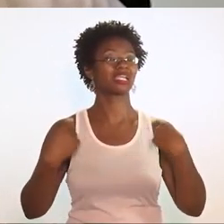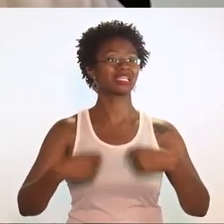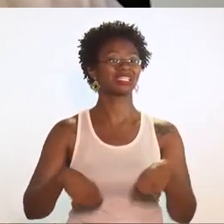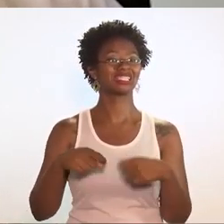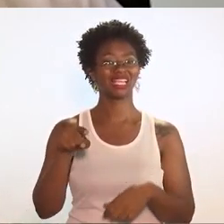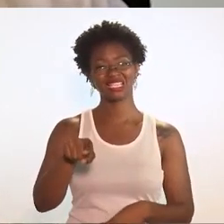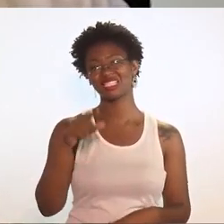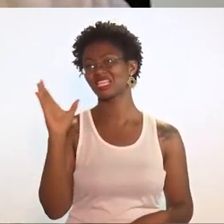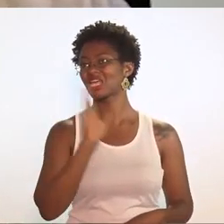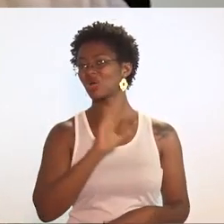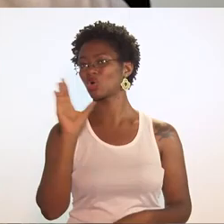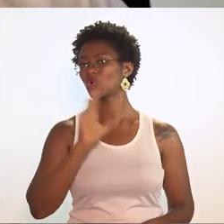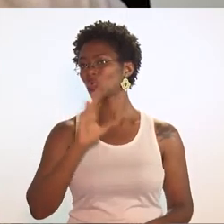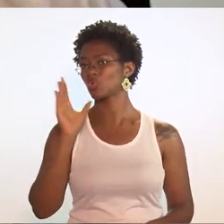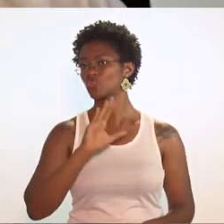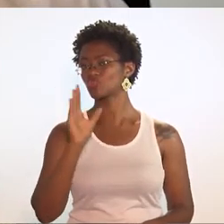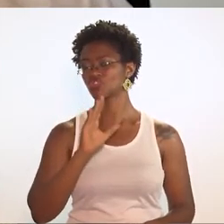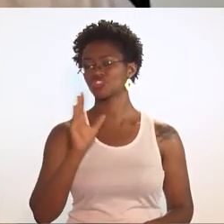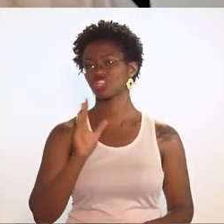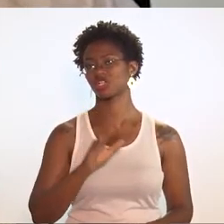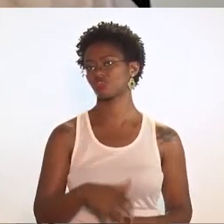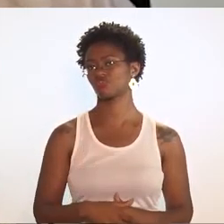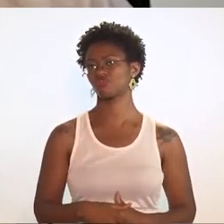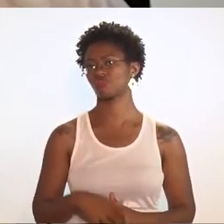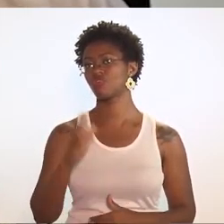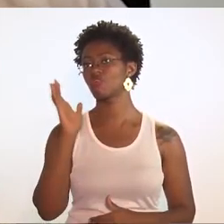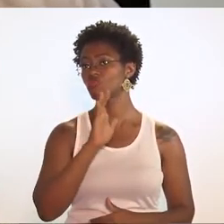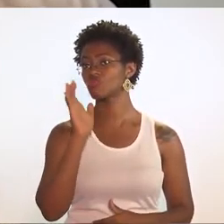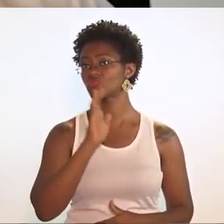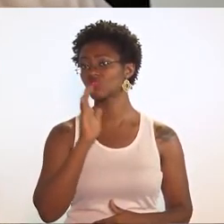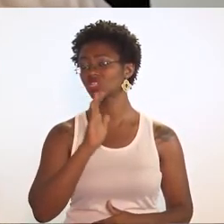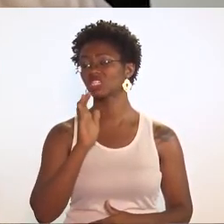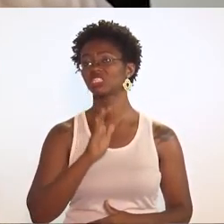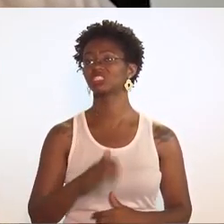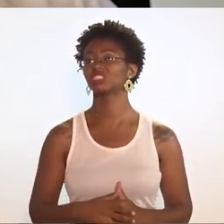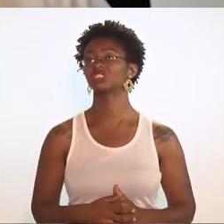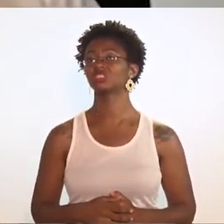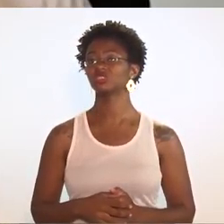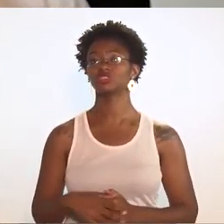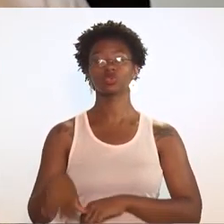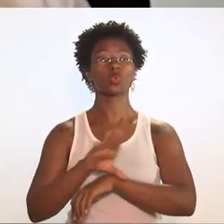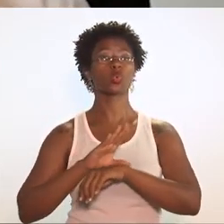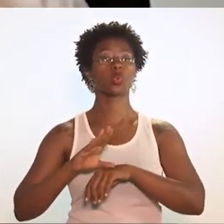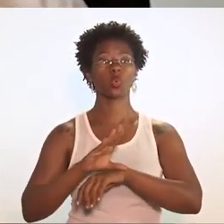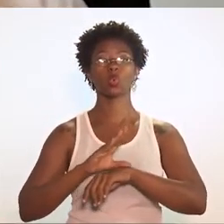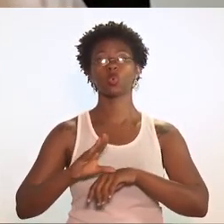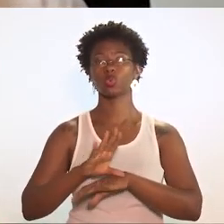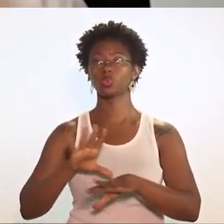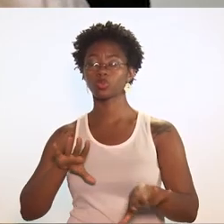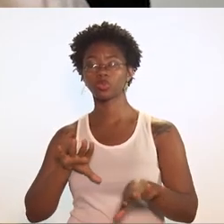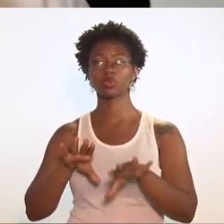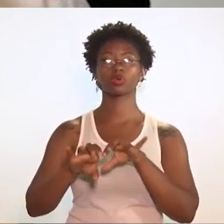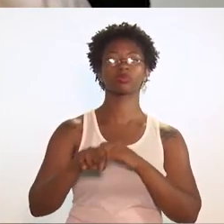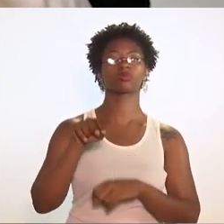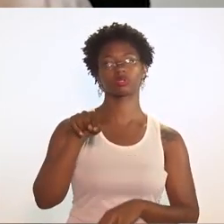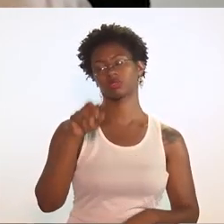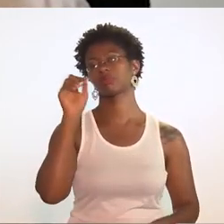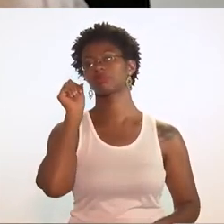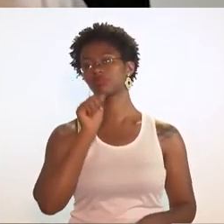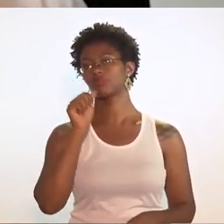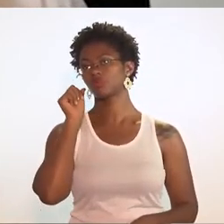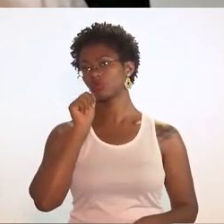com essa angústia, com essas incertezas e o medo também, né, do vírus, a gente teve um público assim